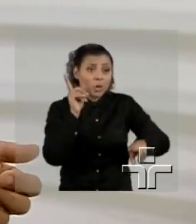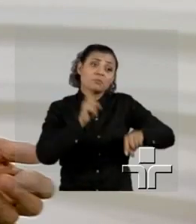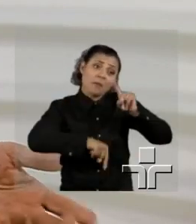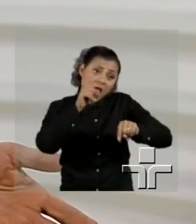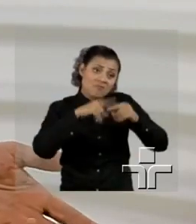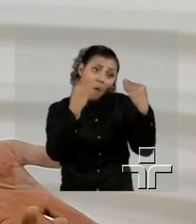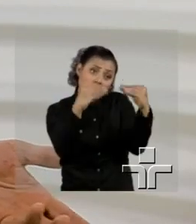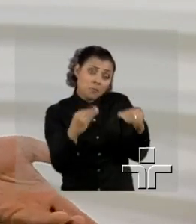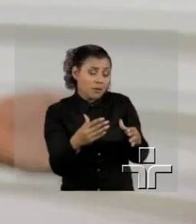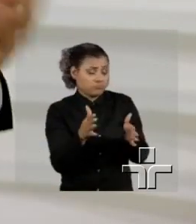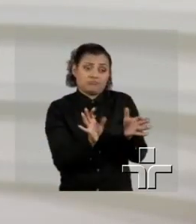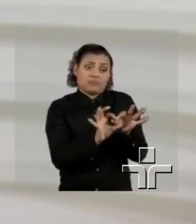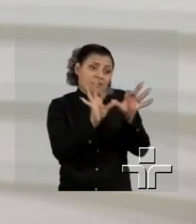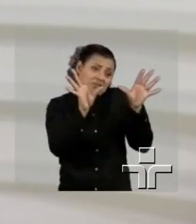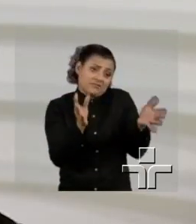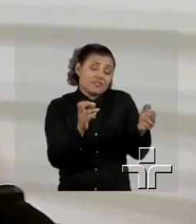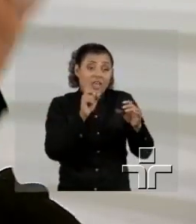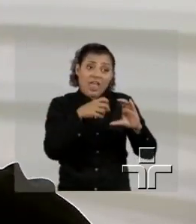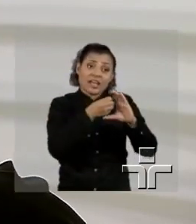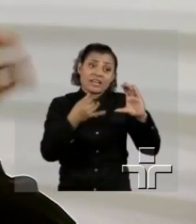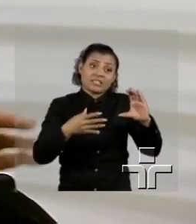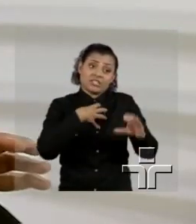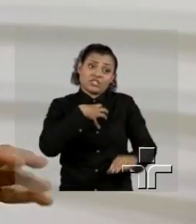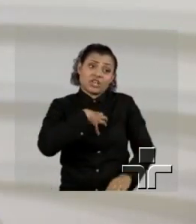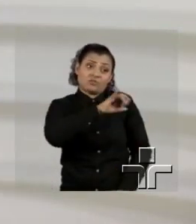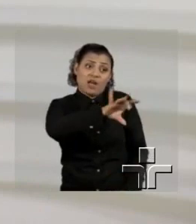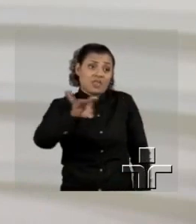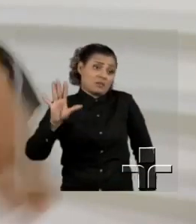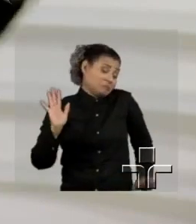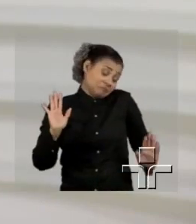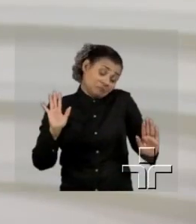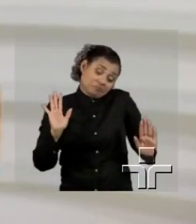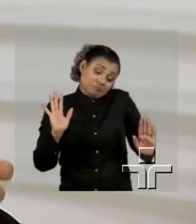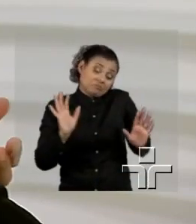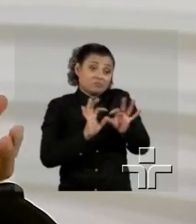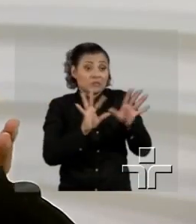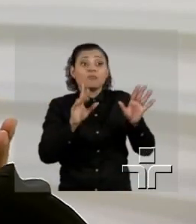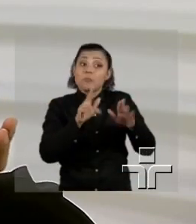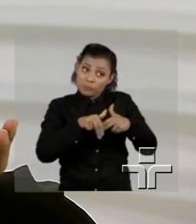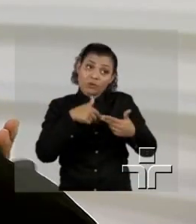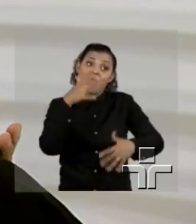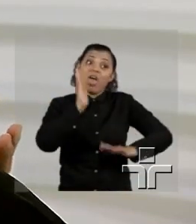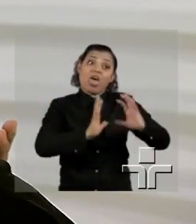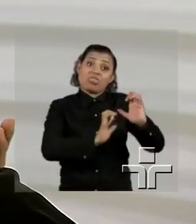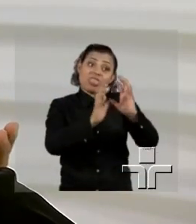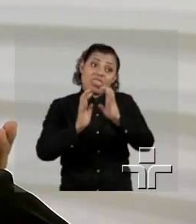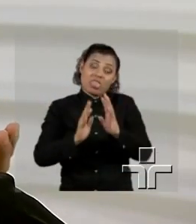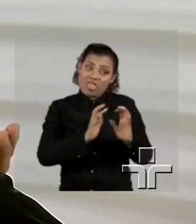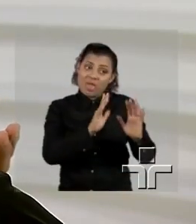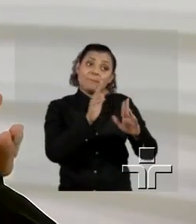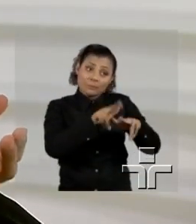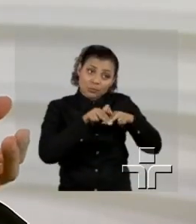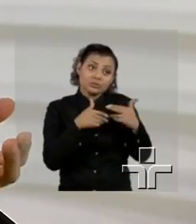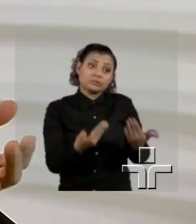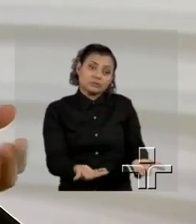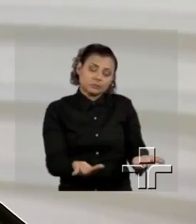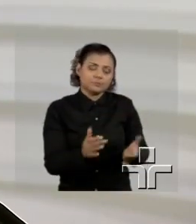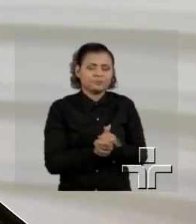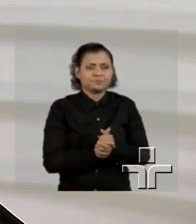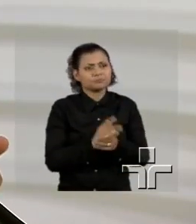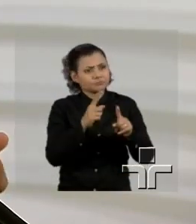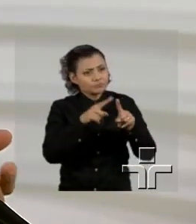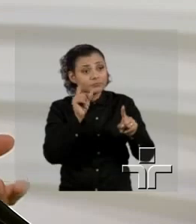que é o comandante, não posso falar pelo general Fernando, que é o ministro da Defesa. Mas pela minha experiência é o seguinte: no momento em que